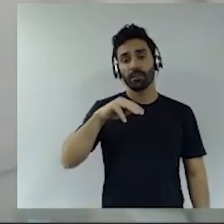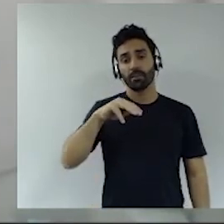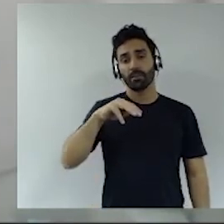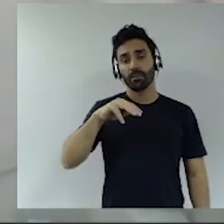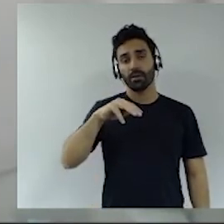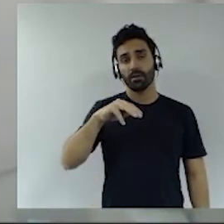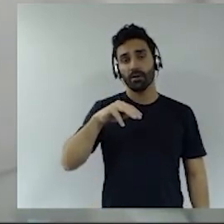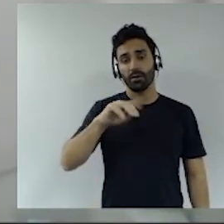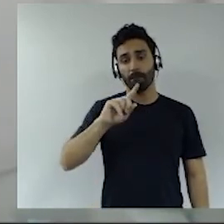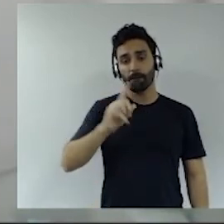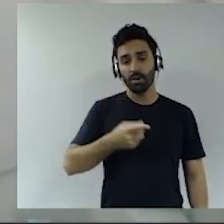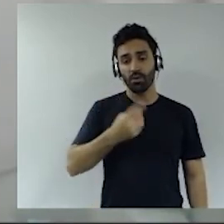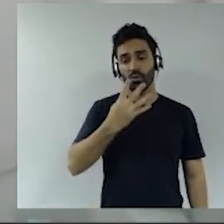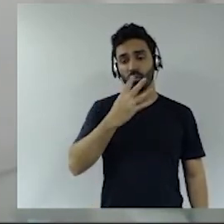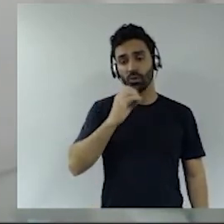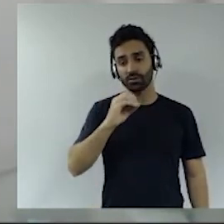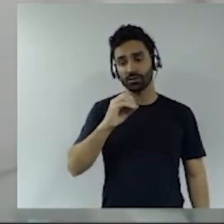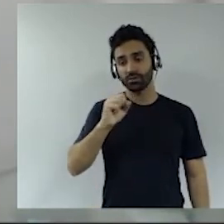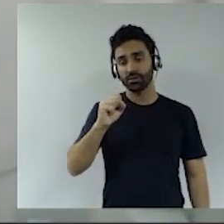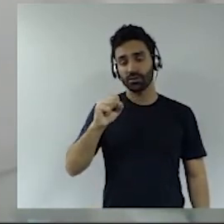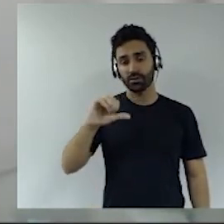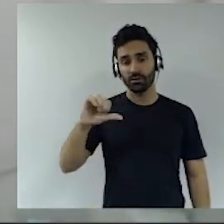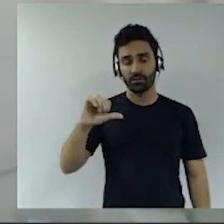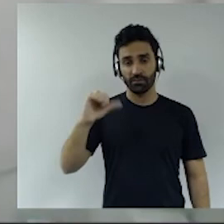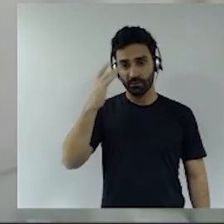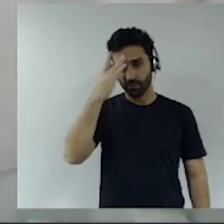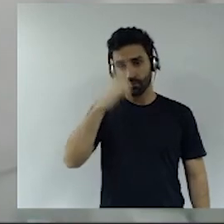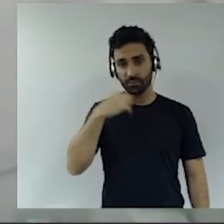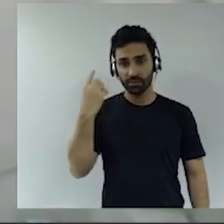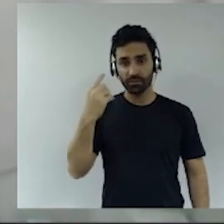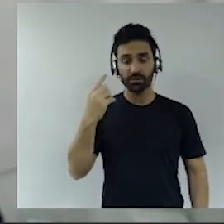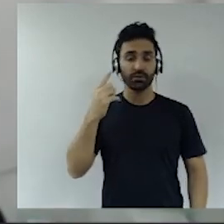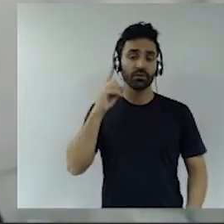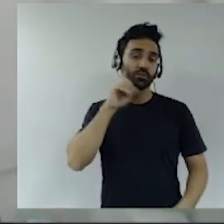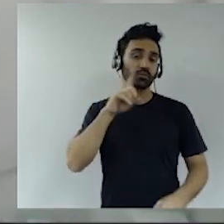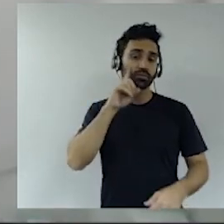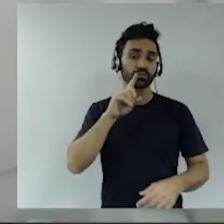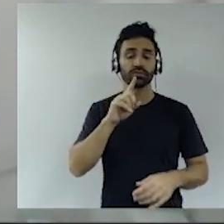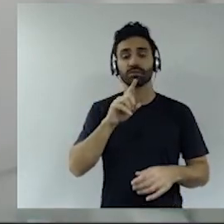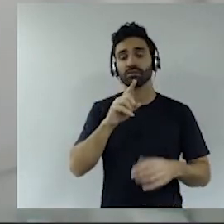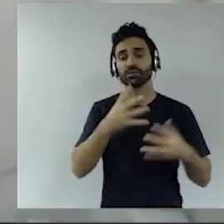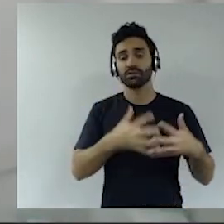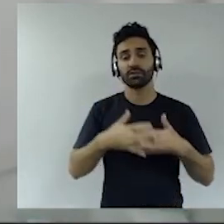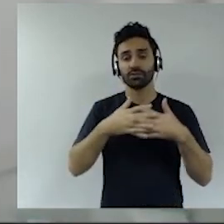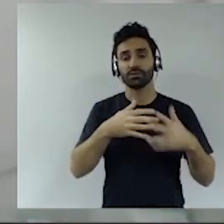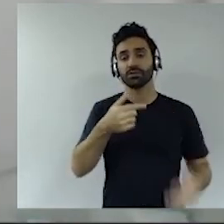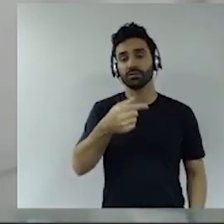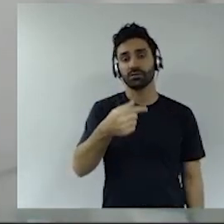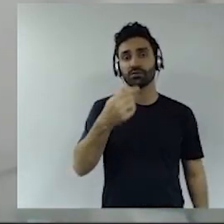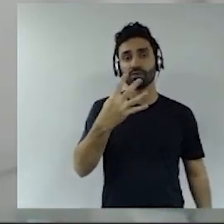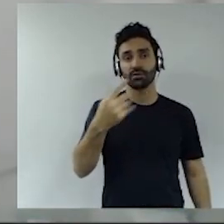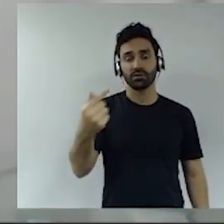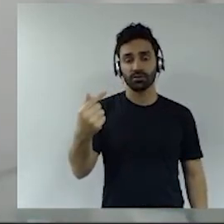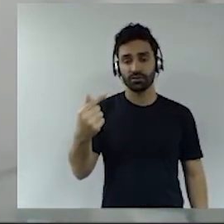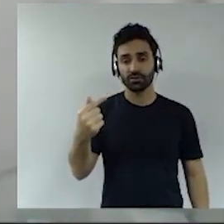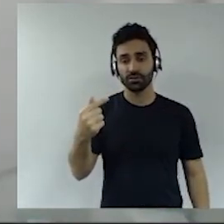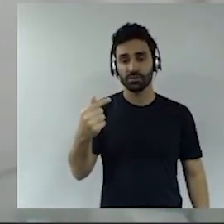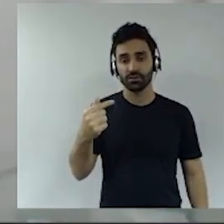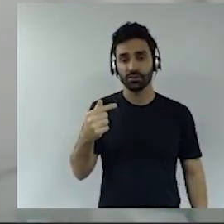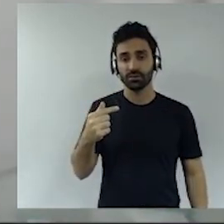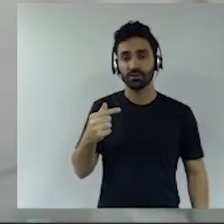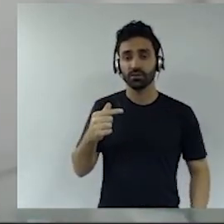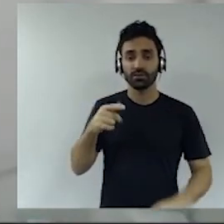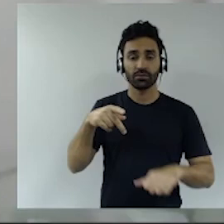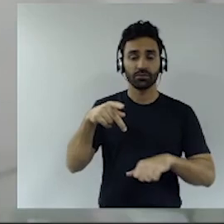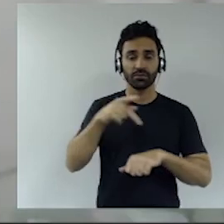1.486 mortes no mundo. No Brasil, nos Estados Unidos, 747. E no Brasil,